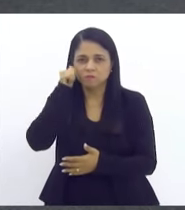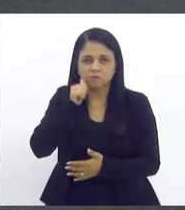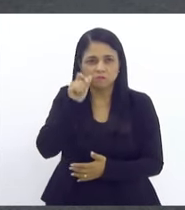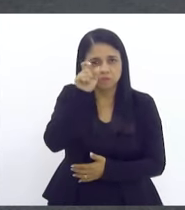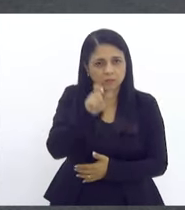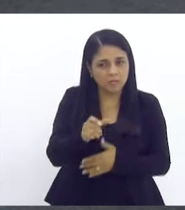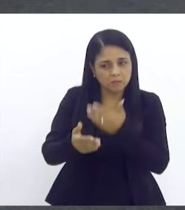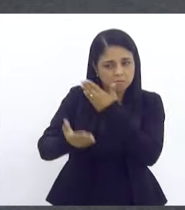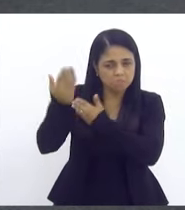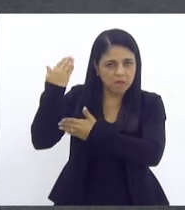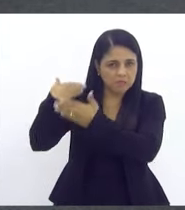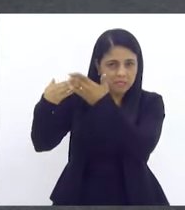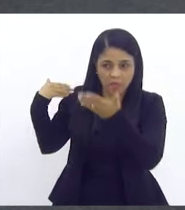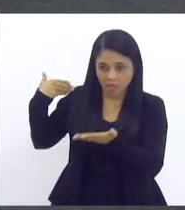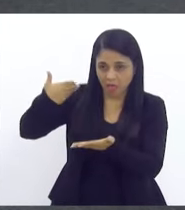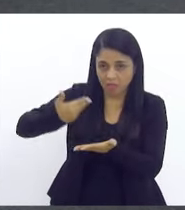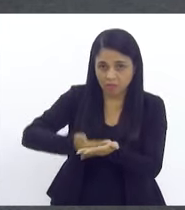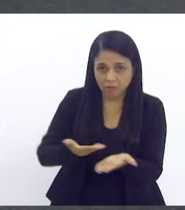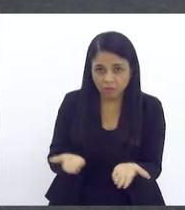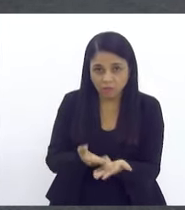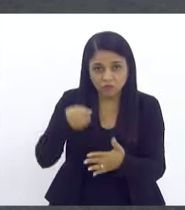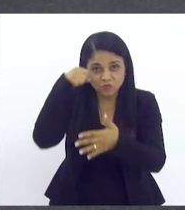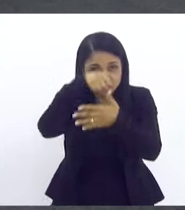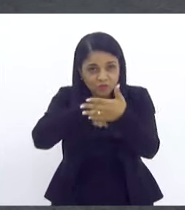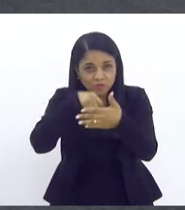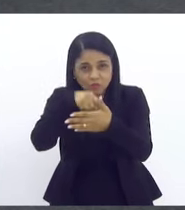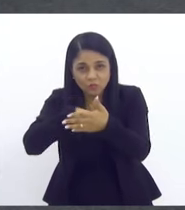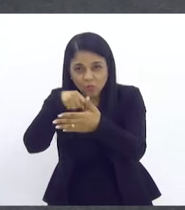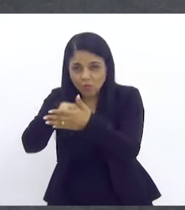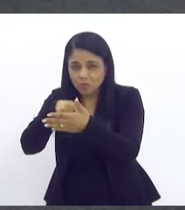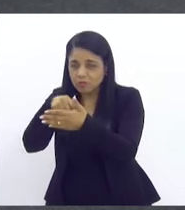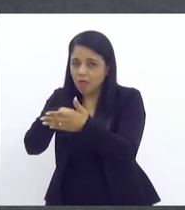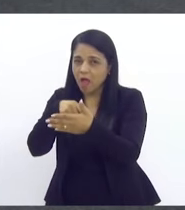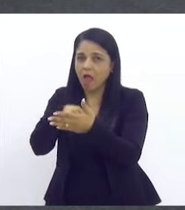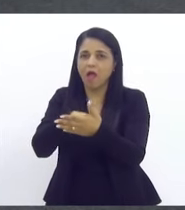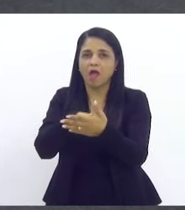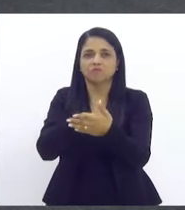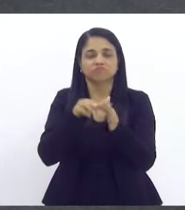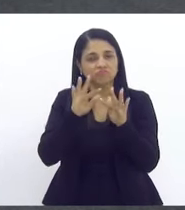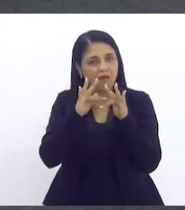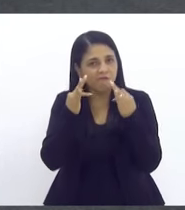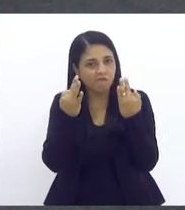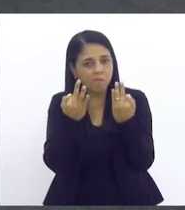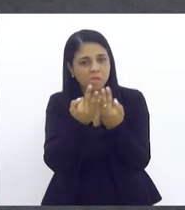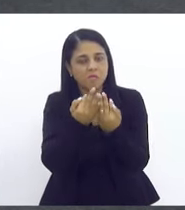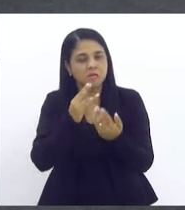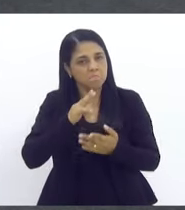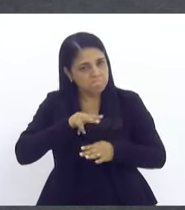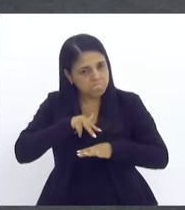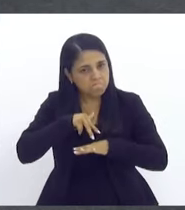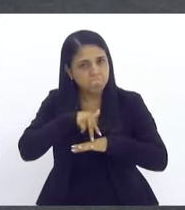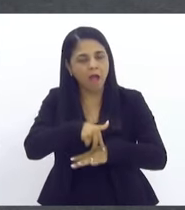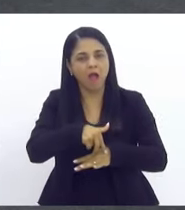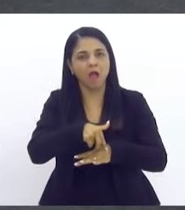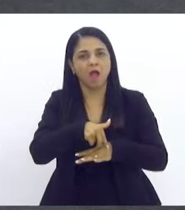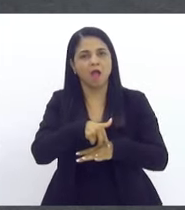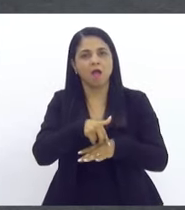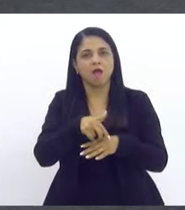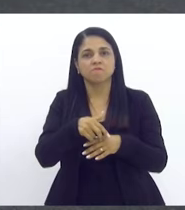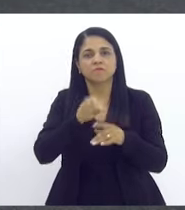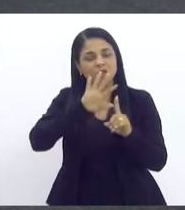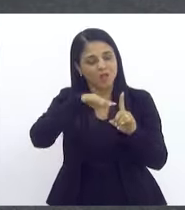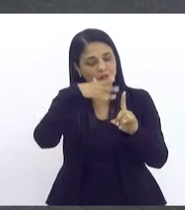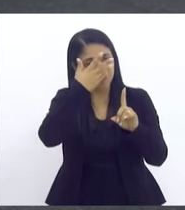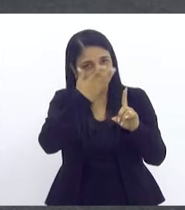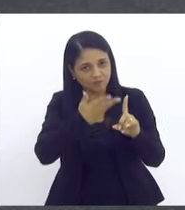o passado até aqui, lutaram arduamente para manterem suas famílias em pé. Queria elogiar, senhora